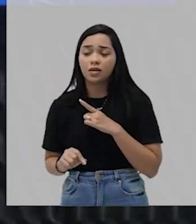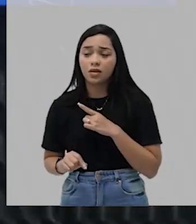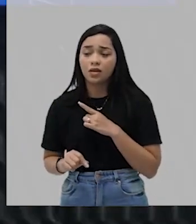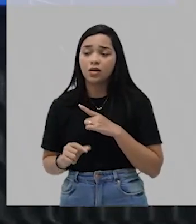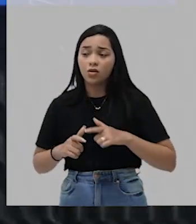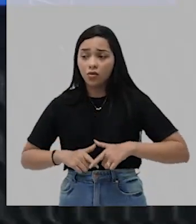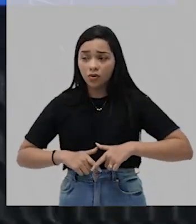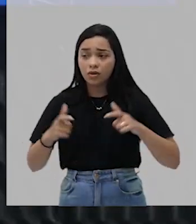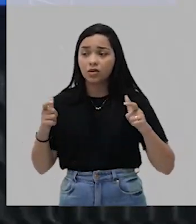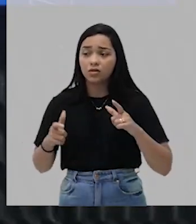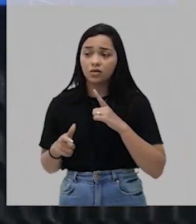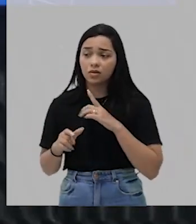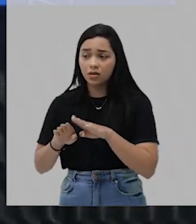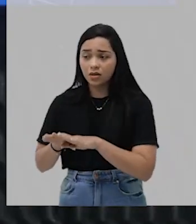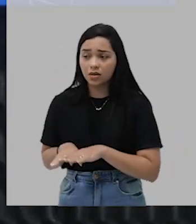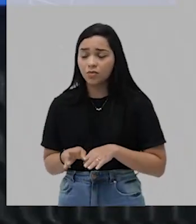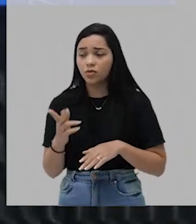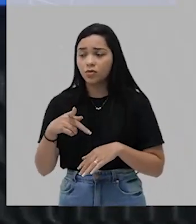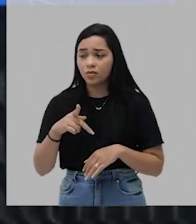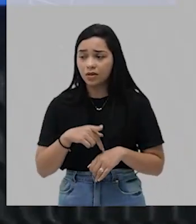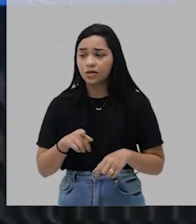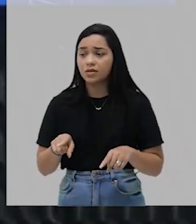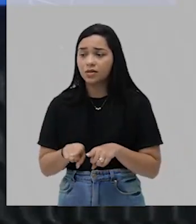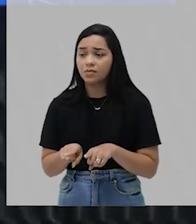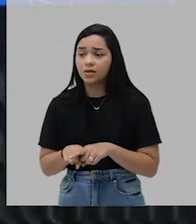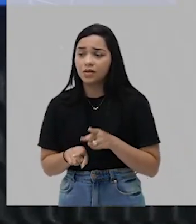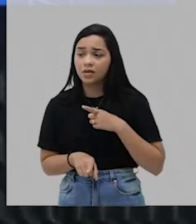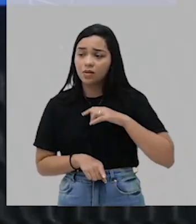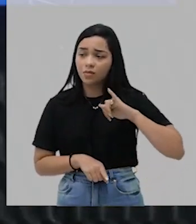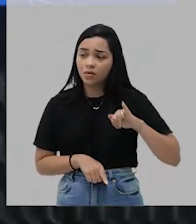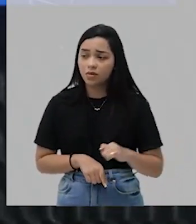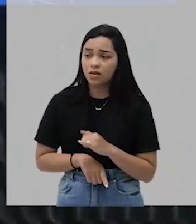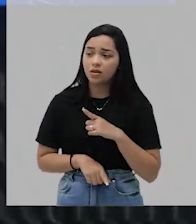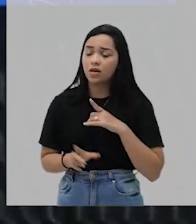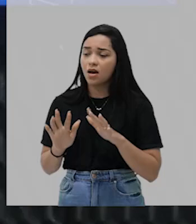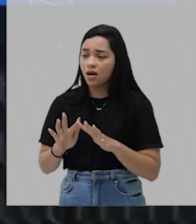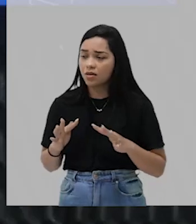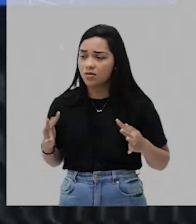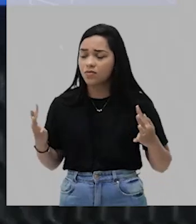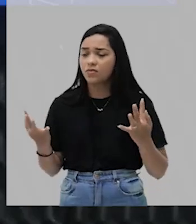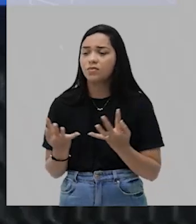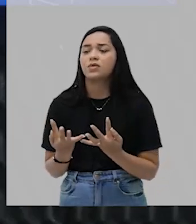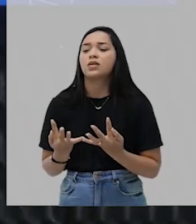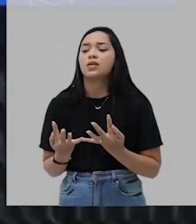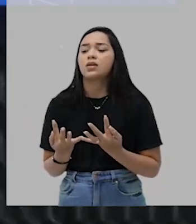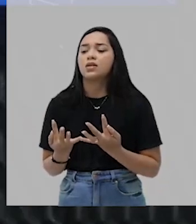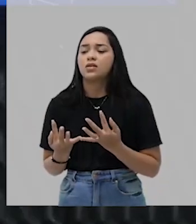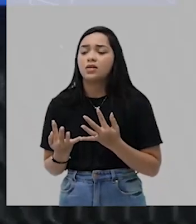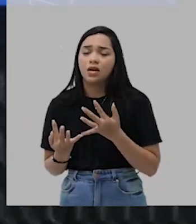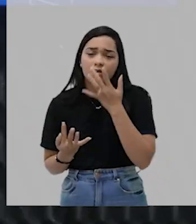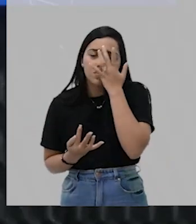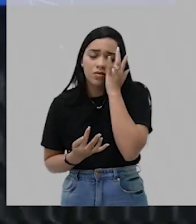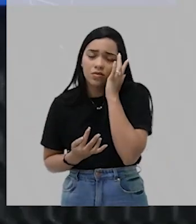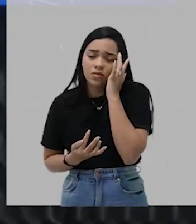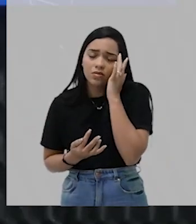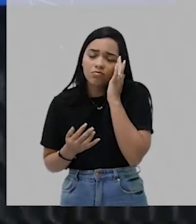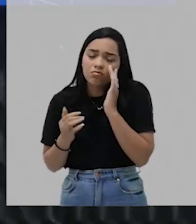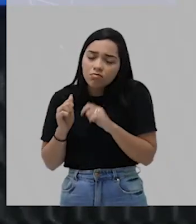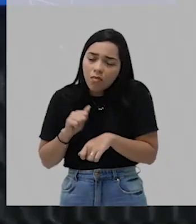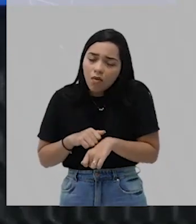um crescimento com equilíbrio no país, a oportunizar as famílias basicamente carentes,